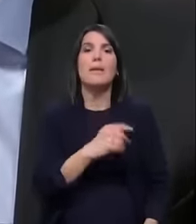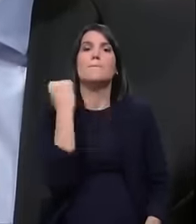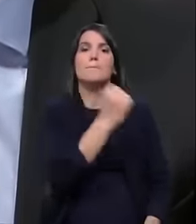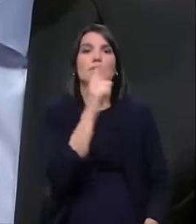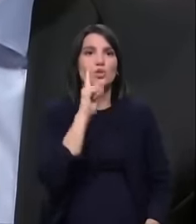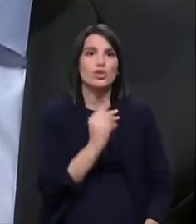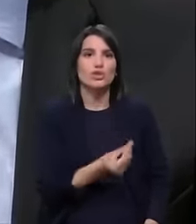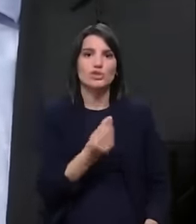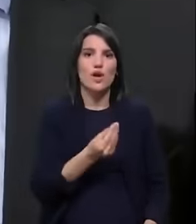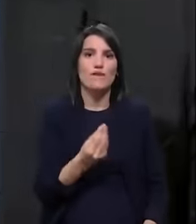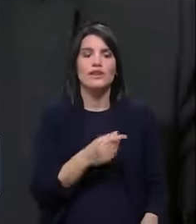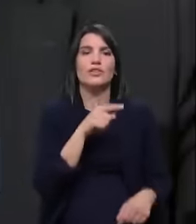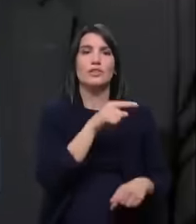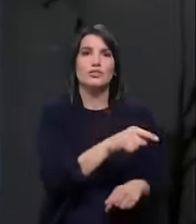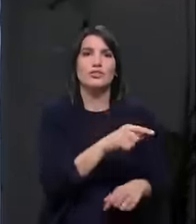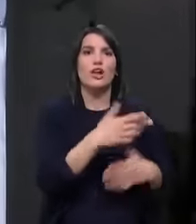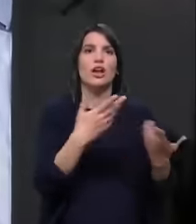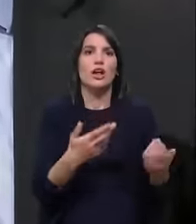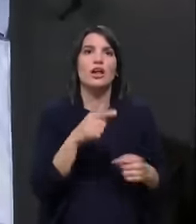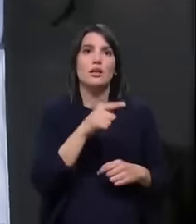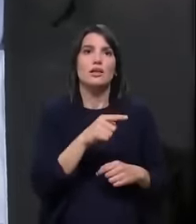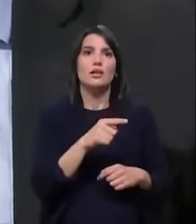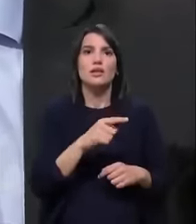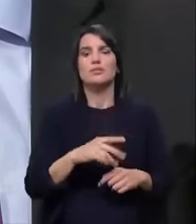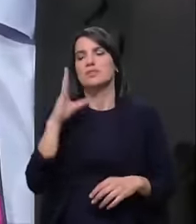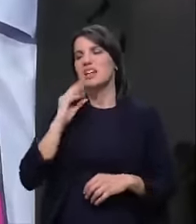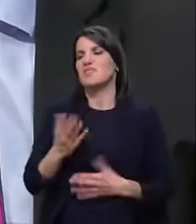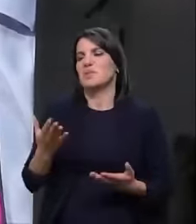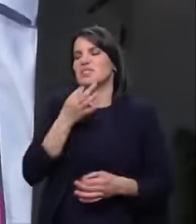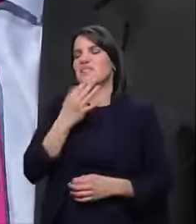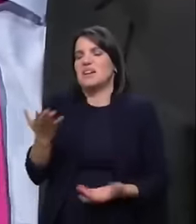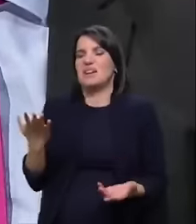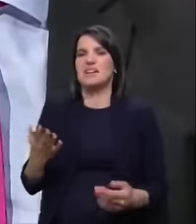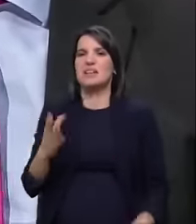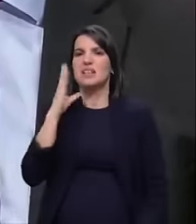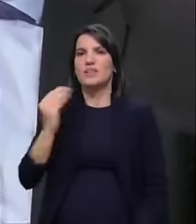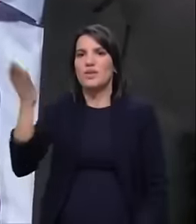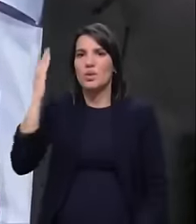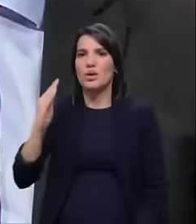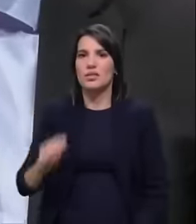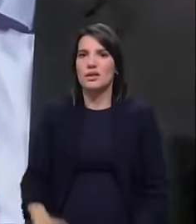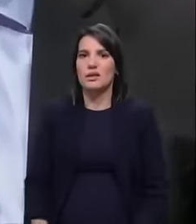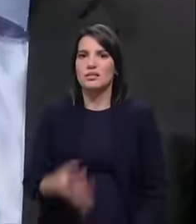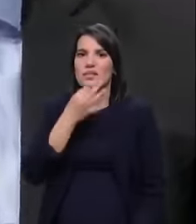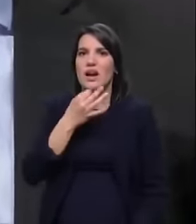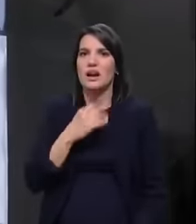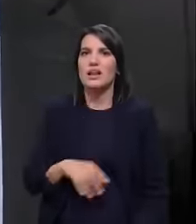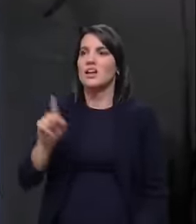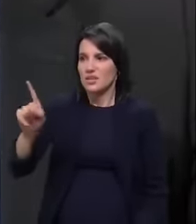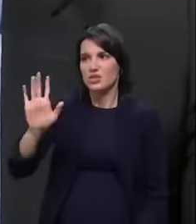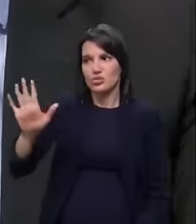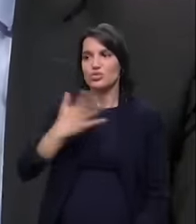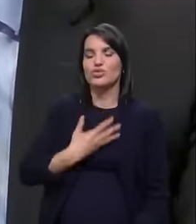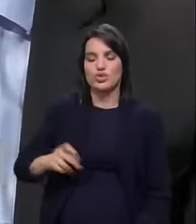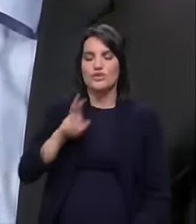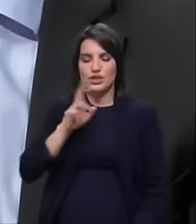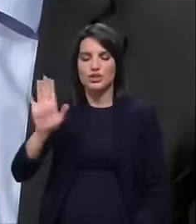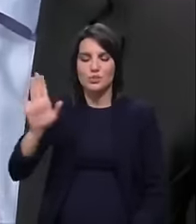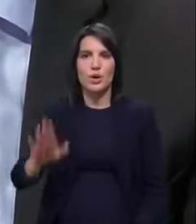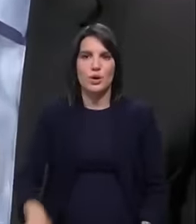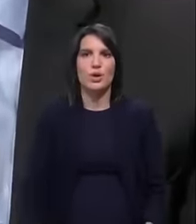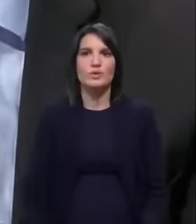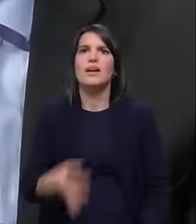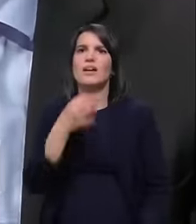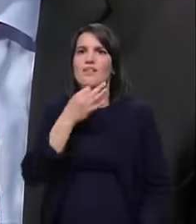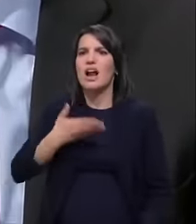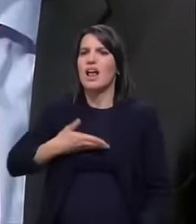fala em terrorismo, convém tenha saber. Tenha vergonha, Mariana Mortágua. Tenha vergonha do que está a dizer. Tenha vergonha. Calma. Vai responder, Mariana Mortágua está a falar por isso. Para concretizar. Está a falar de